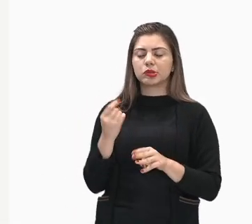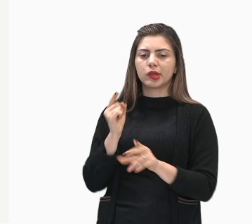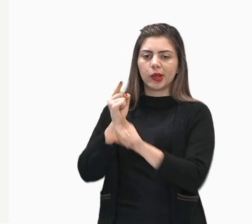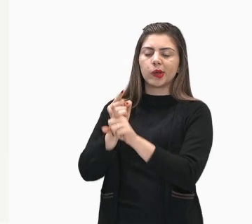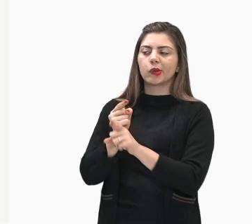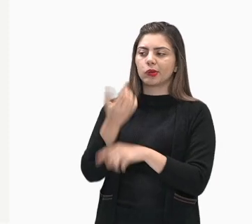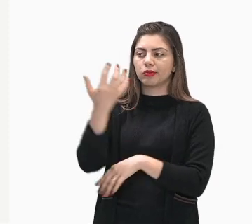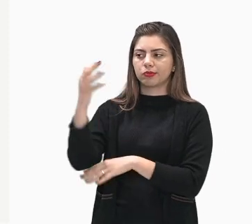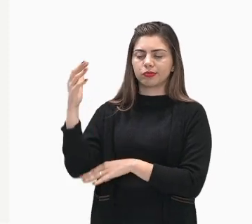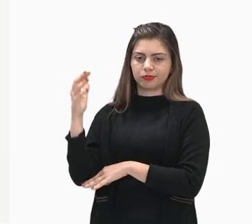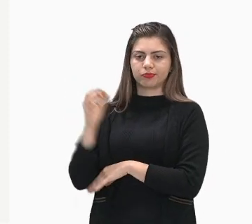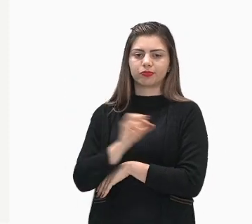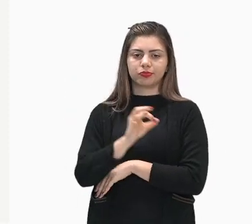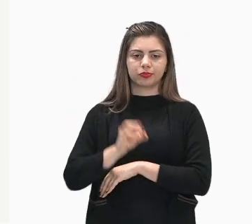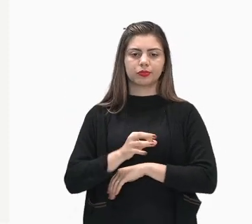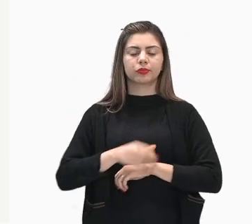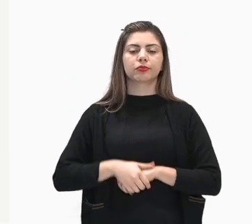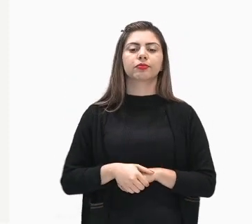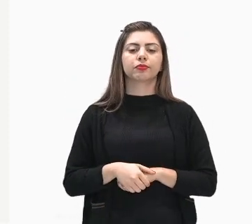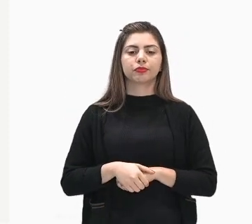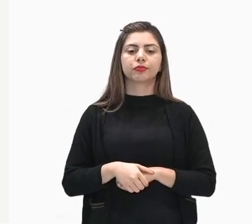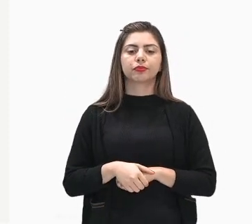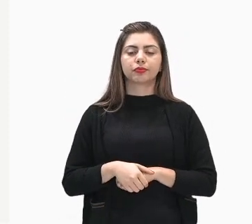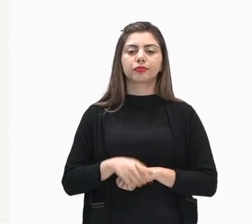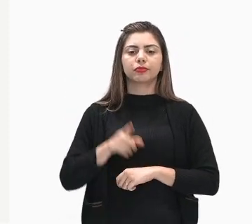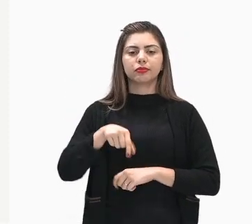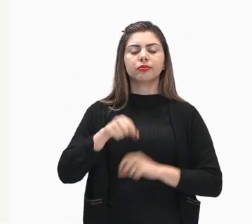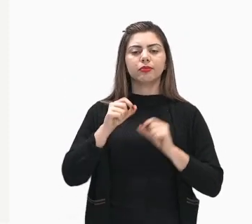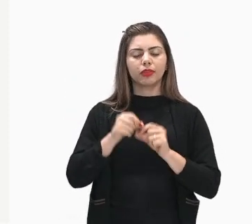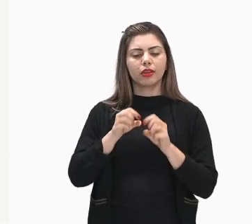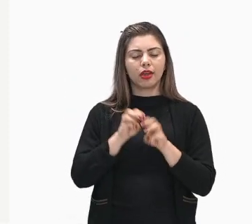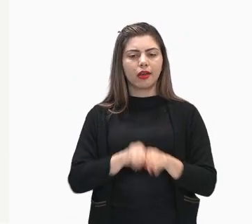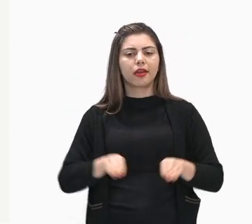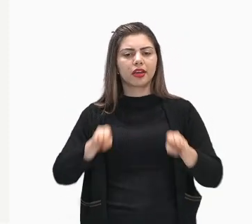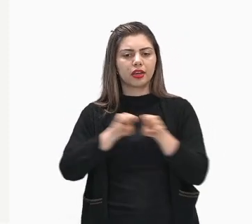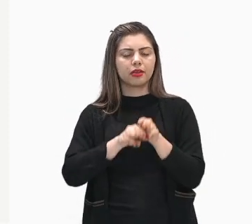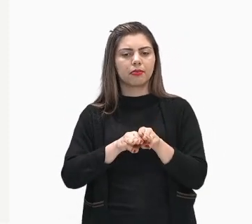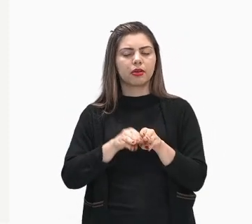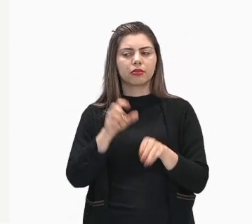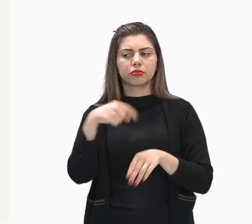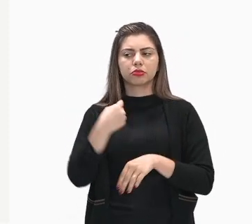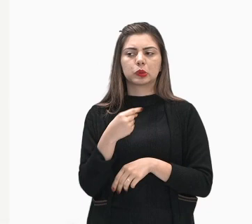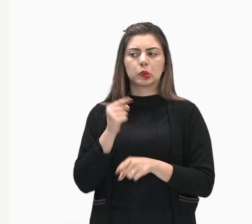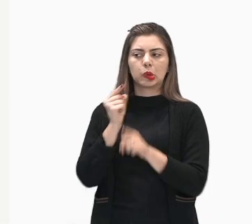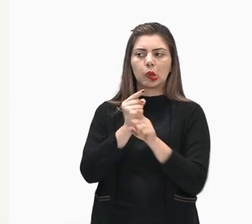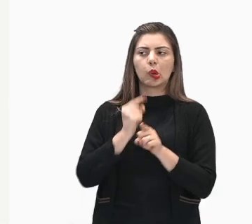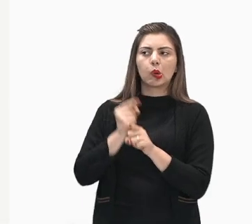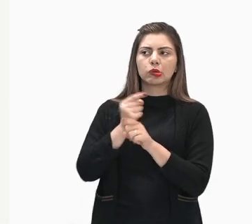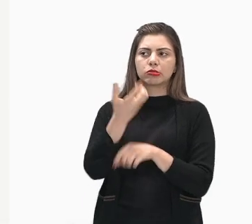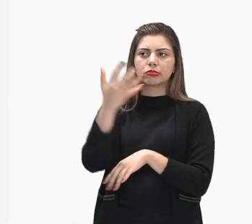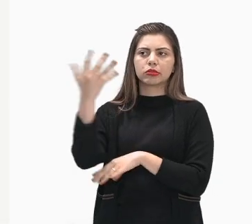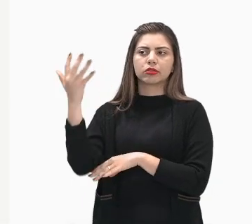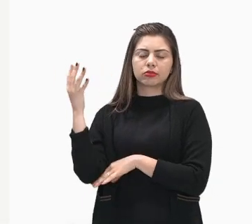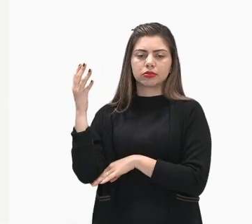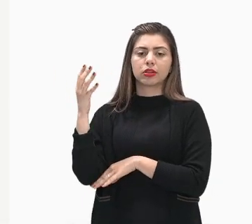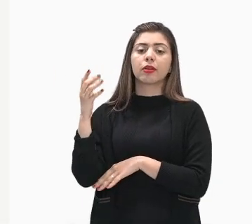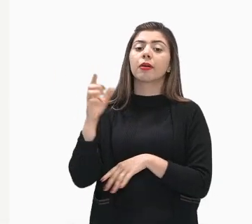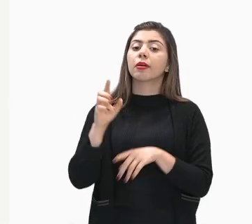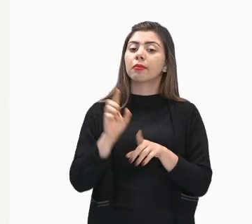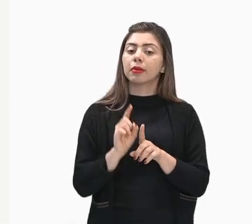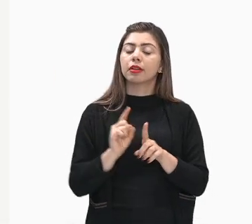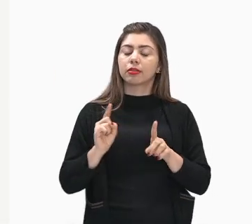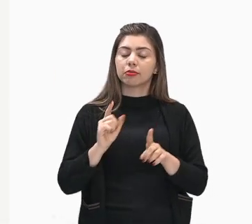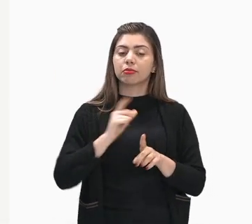dos ímãs naturais, que são permanentes, né? Nós também temos outros tipos de ímãs.